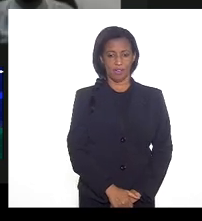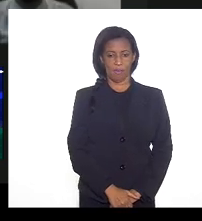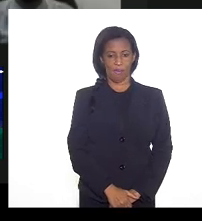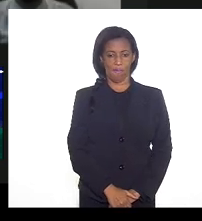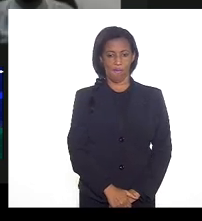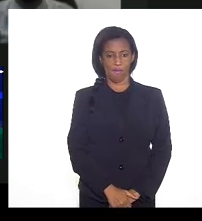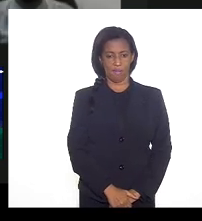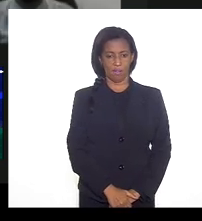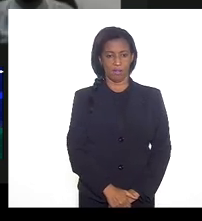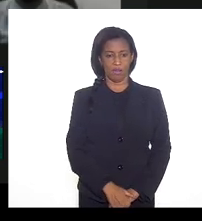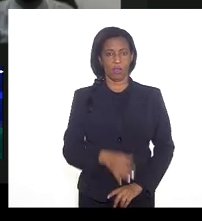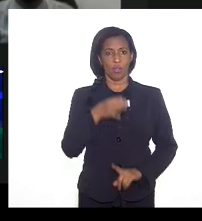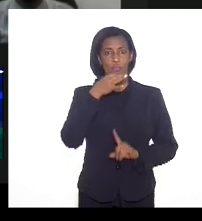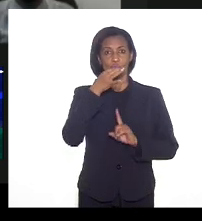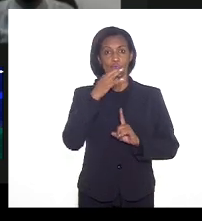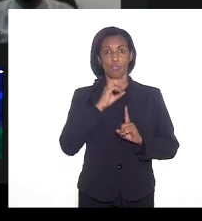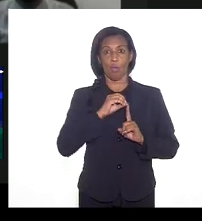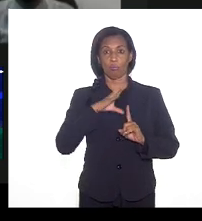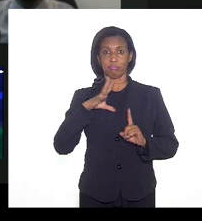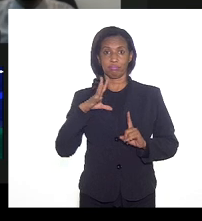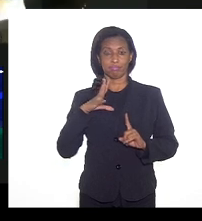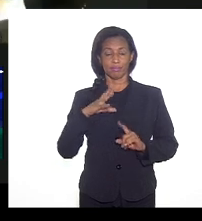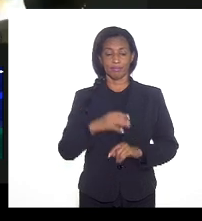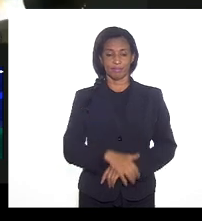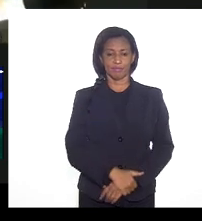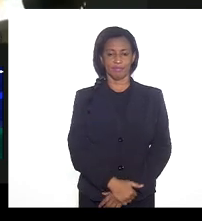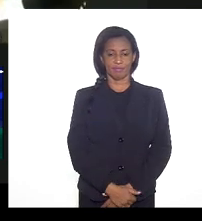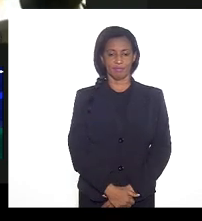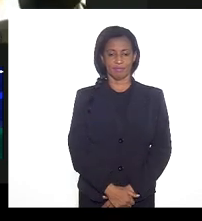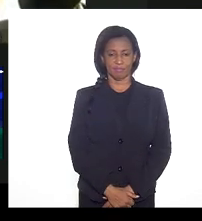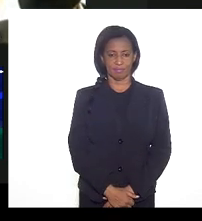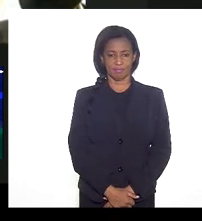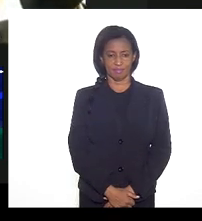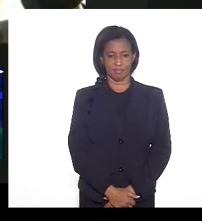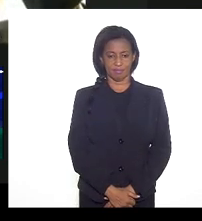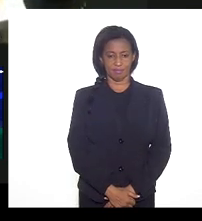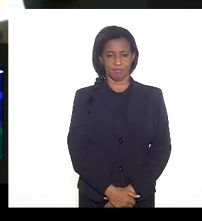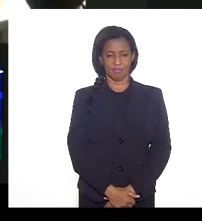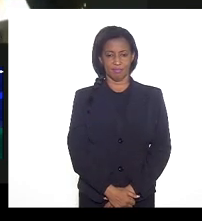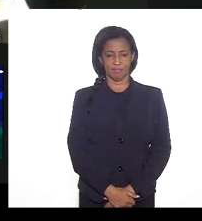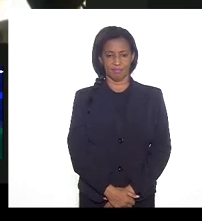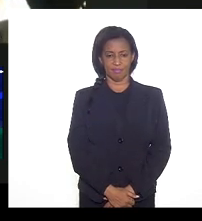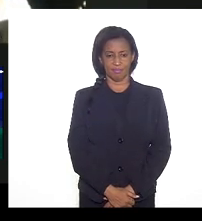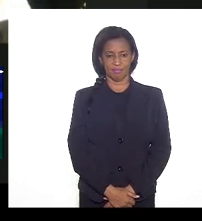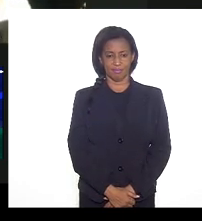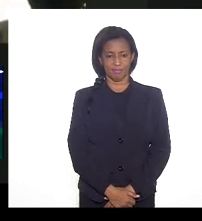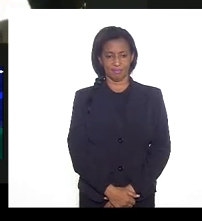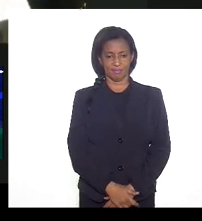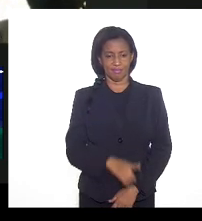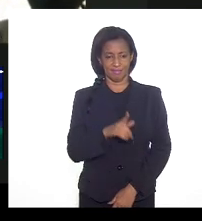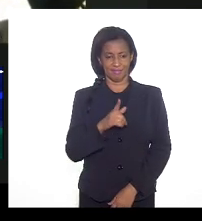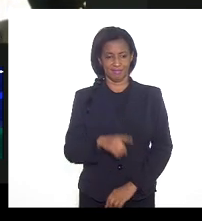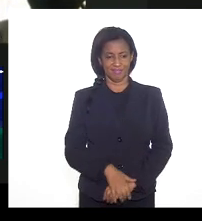delegado delegado tá sem som agora tá com o nome de Alana Passos tá bonitinha né Alana